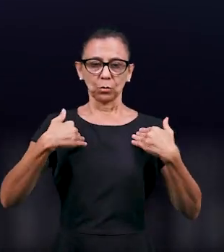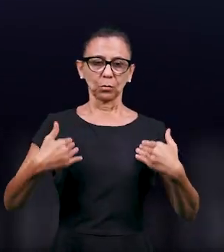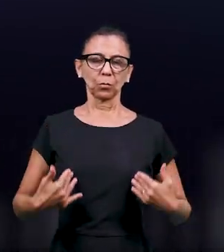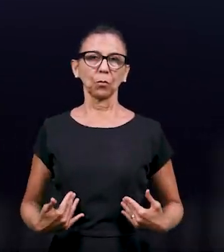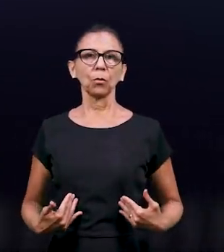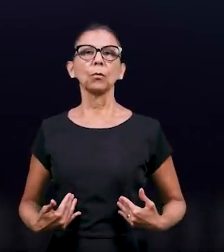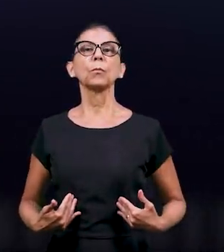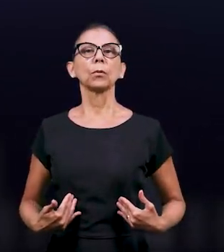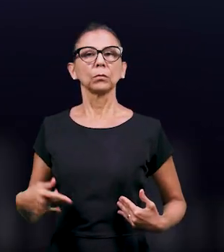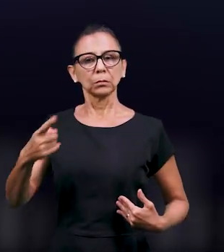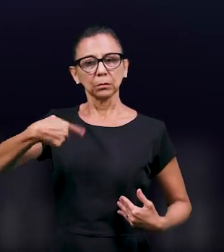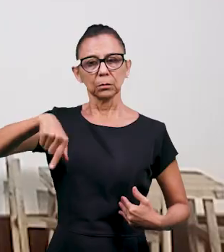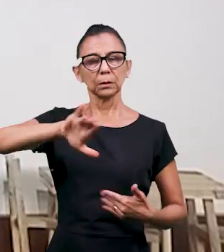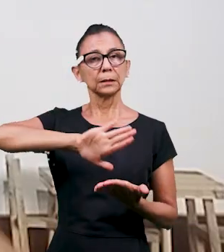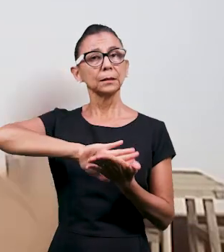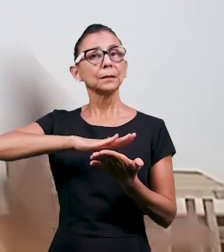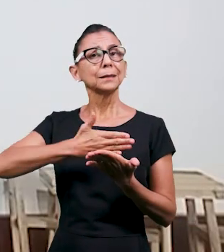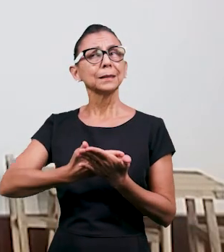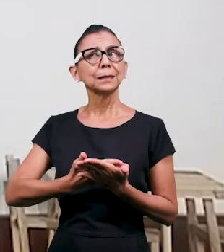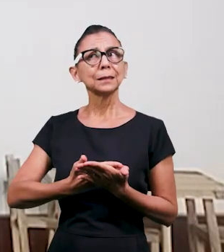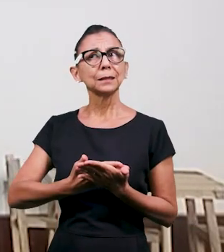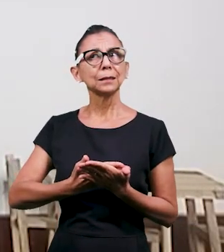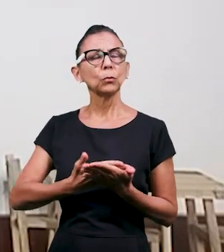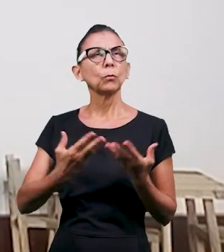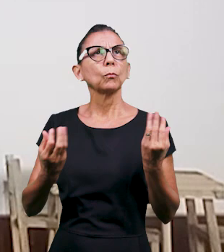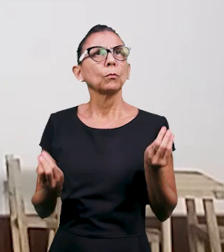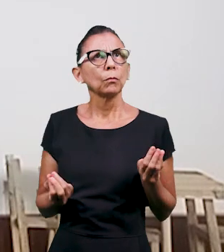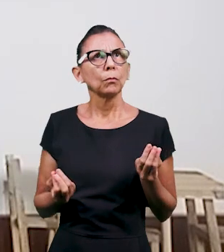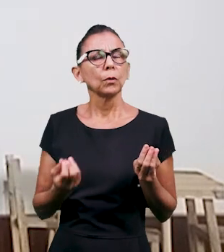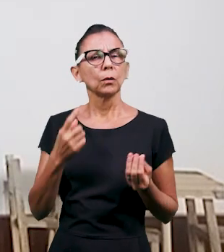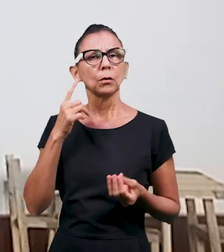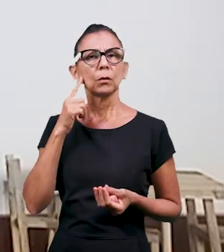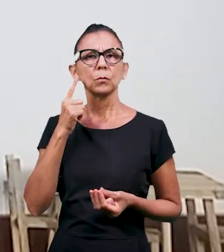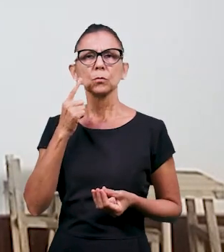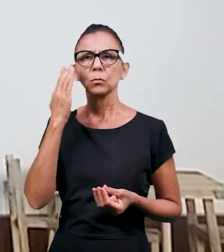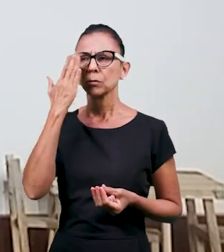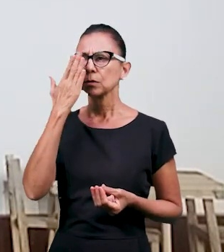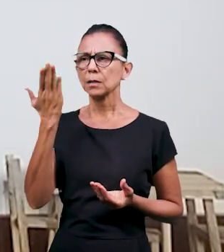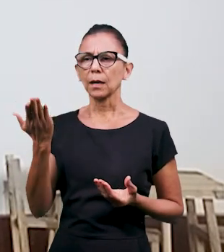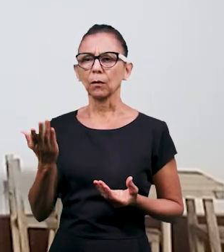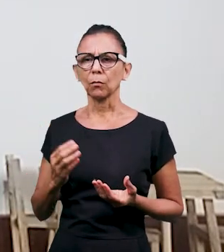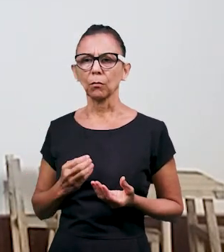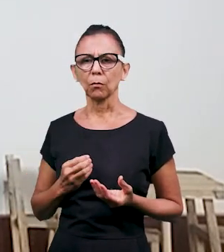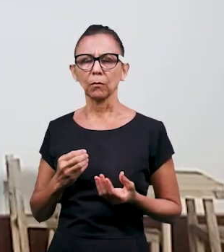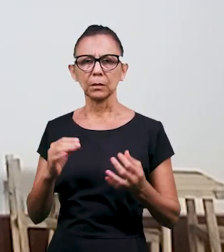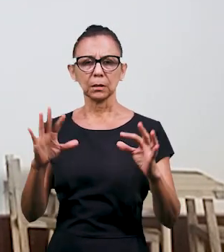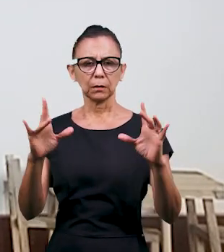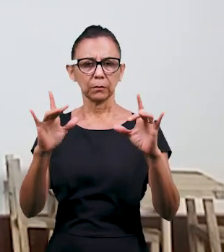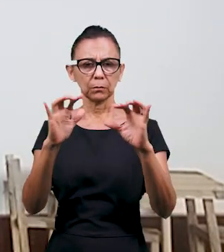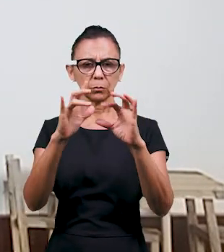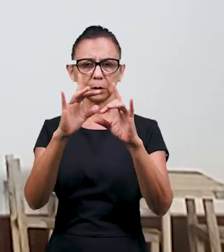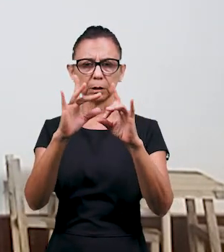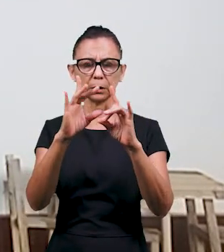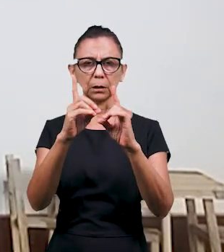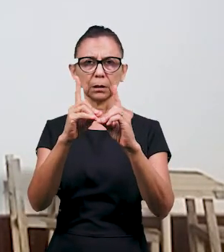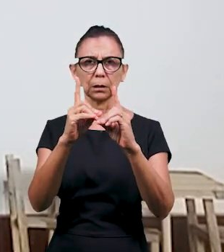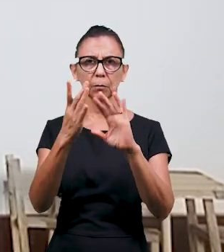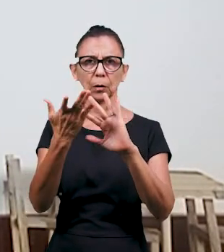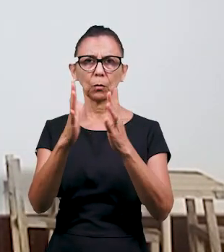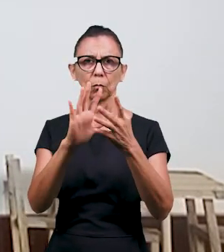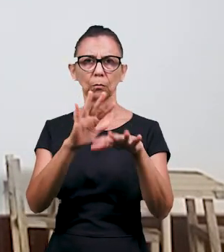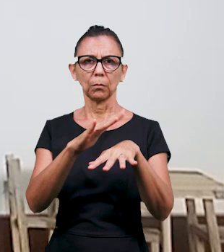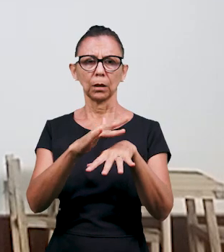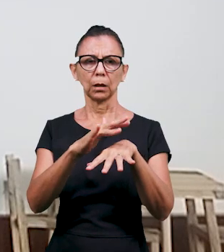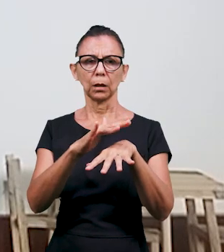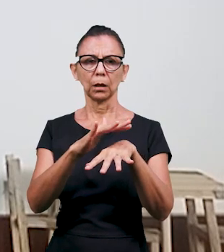nosso corpo, nós como intérpretes. Mas como que o surdo cego percebe isso? Então, você está tocando a mão dele, você está fazendo a Libras tátil. Só que